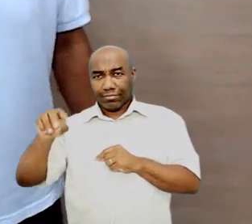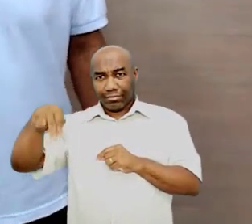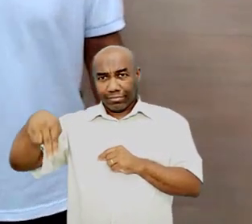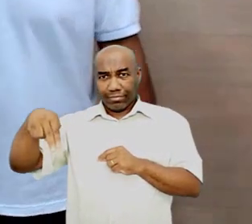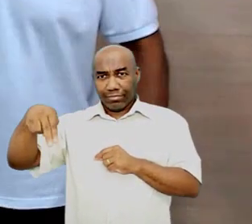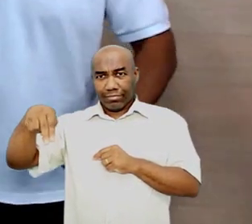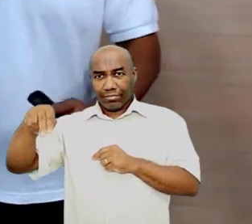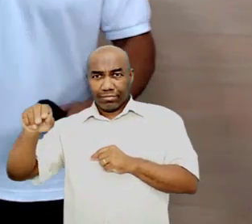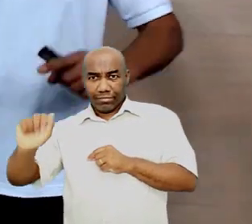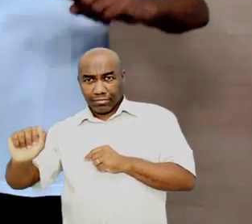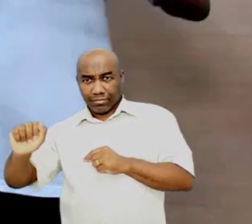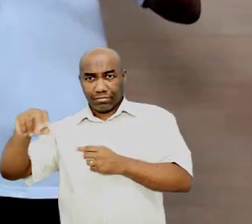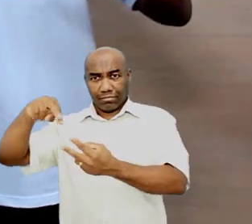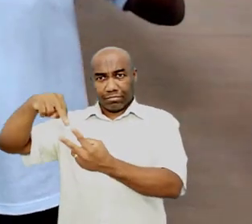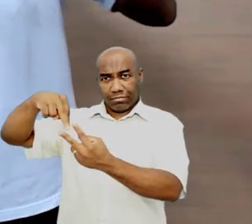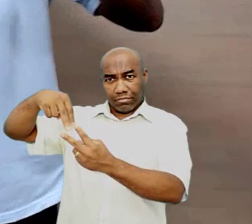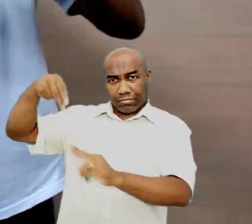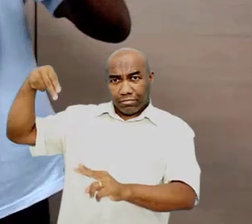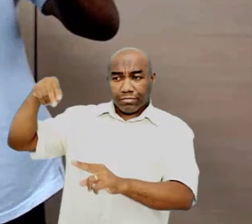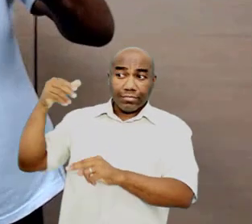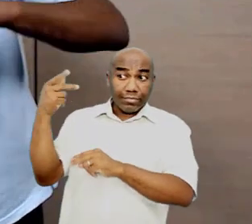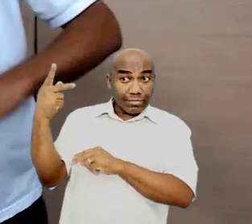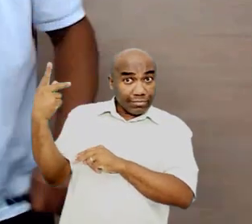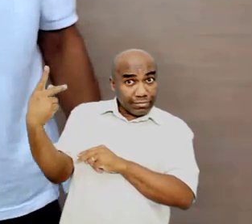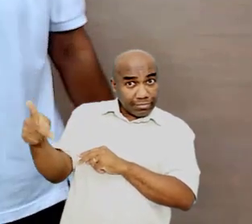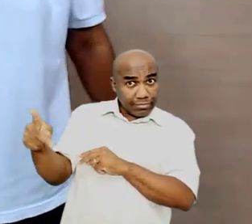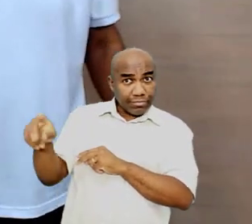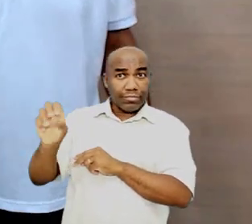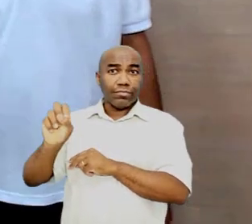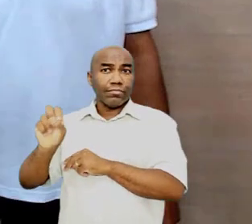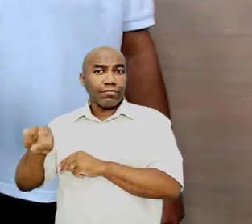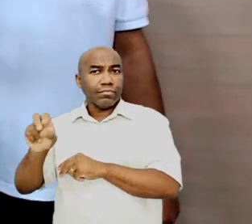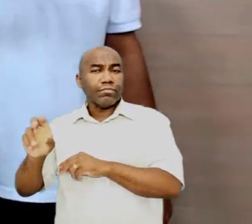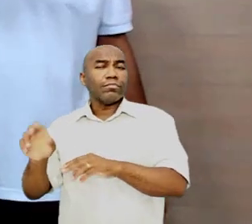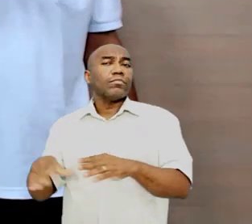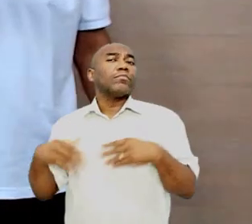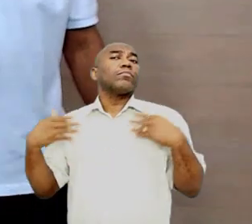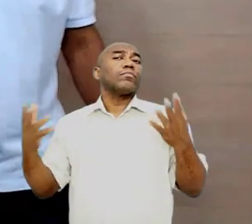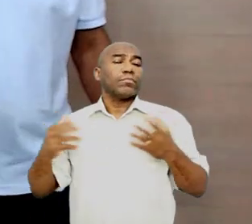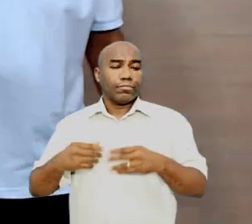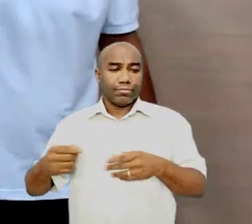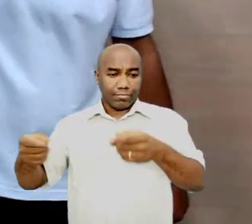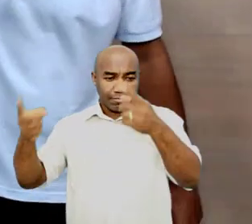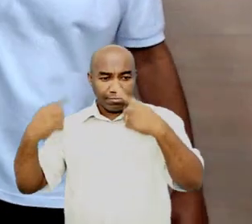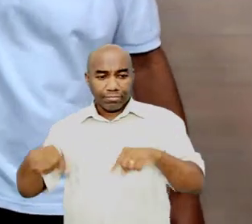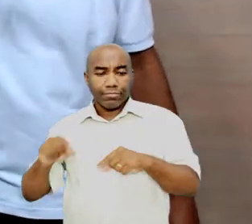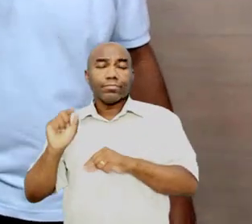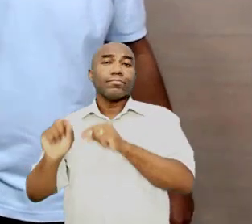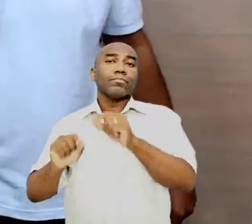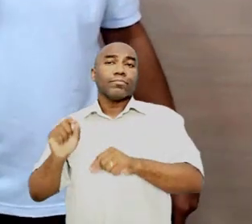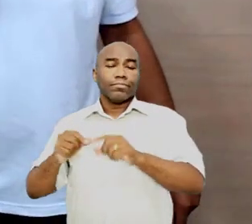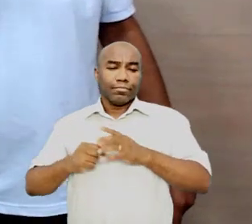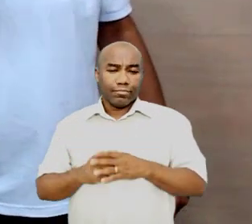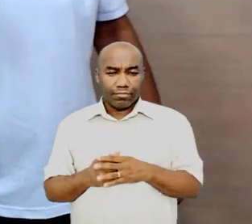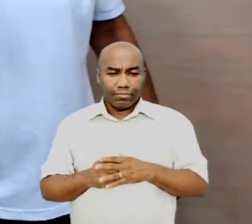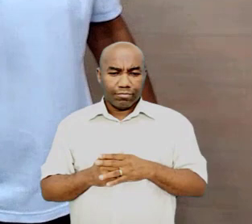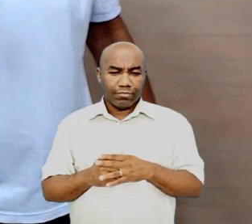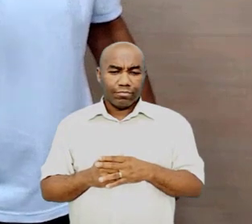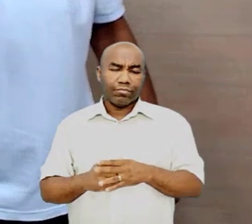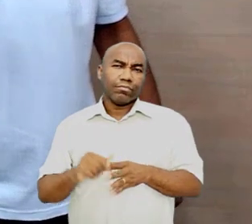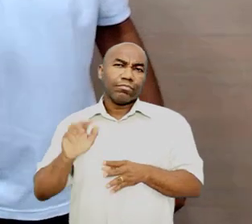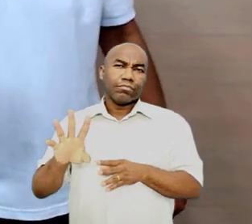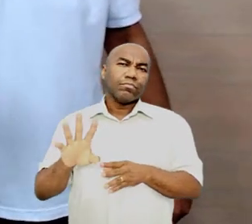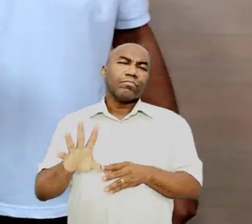Sim. Ou RNA. E, por último, nós vamos saber como